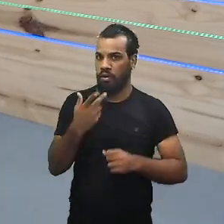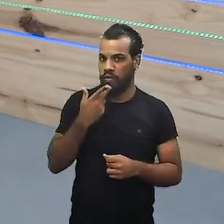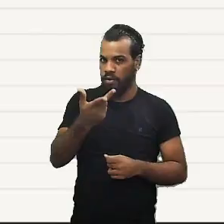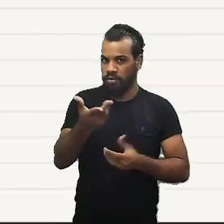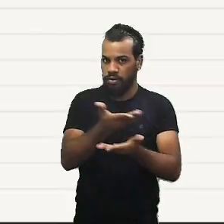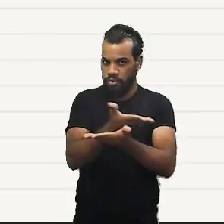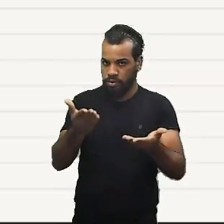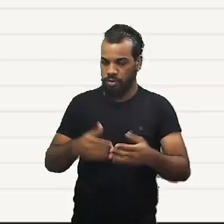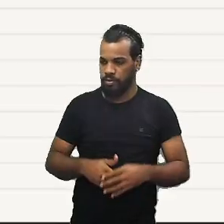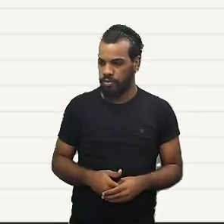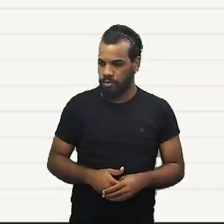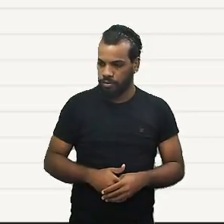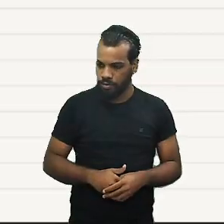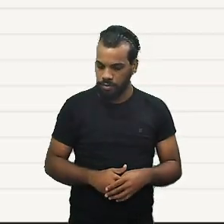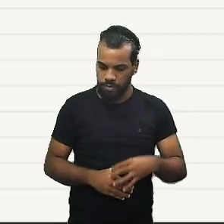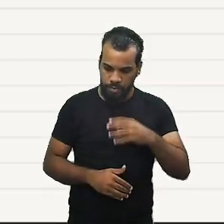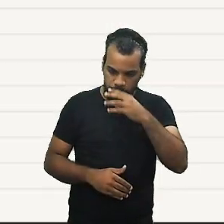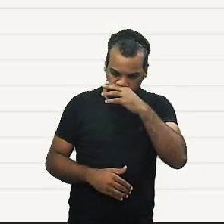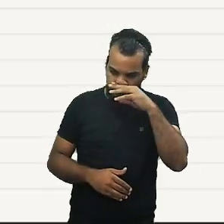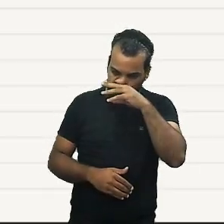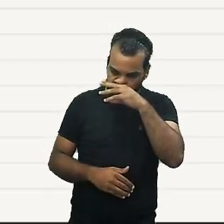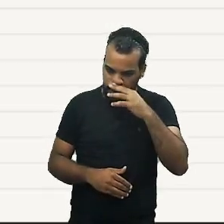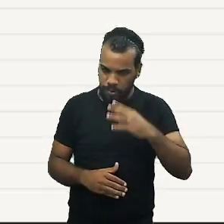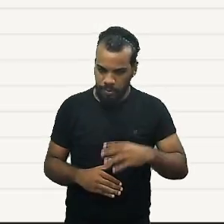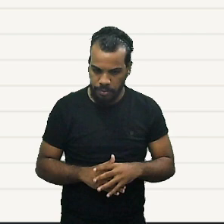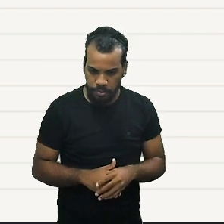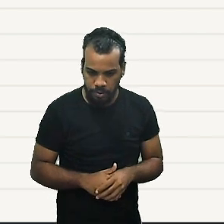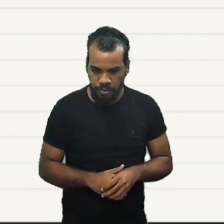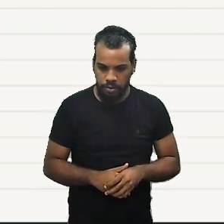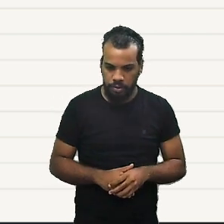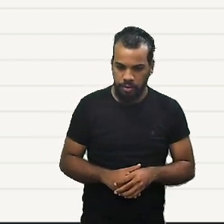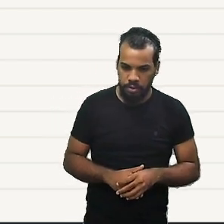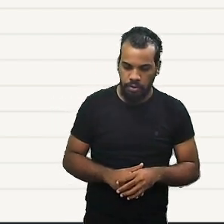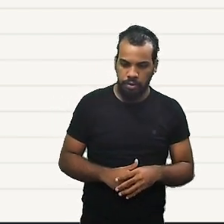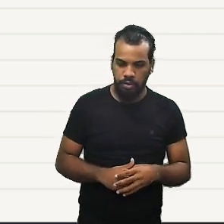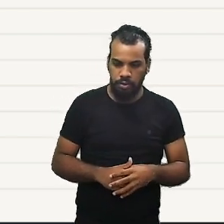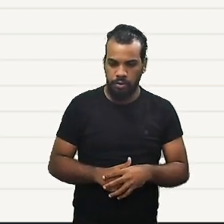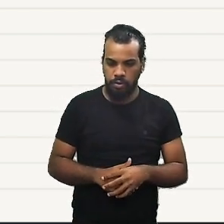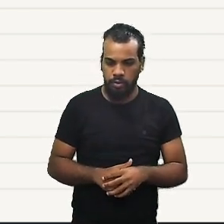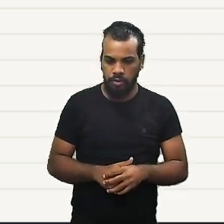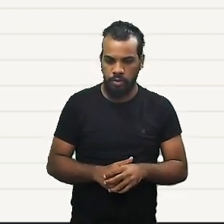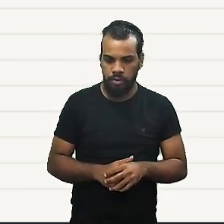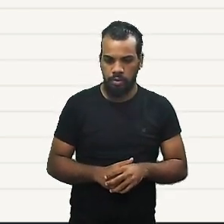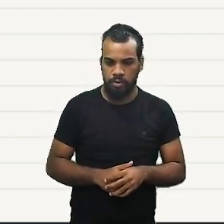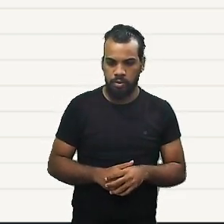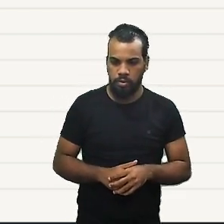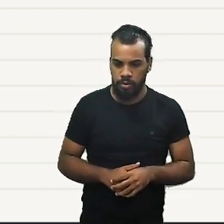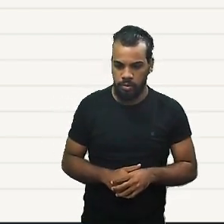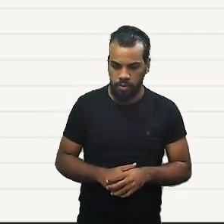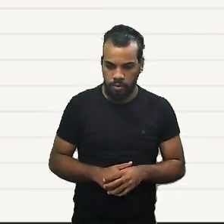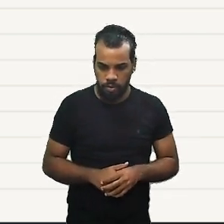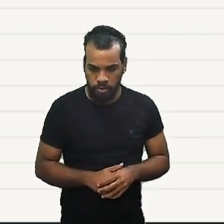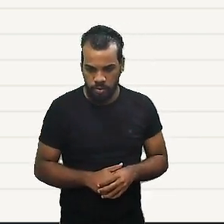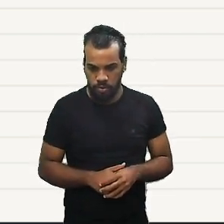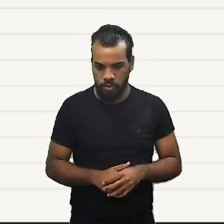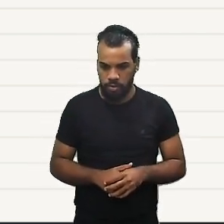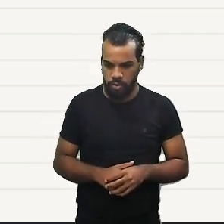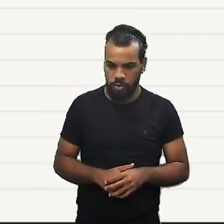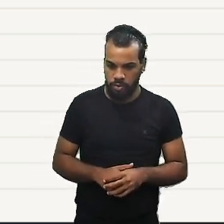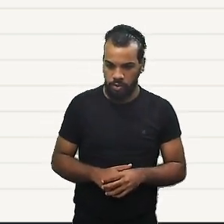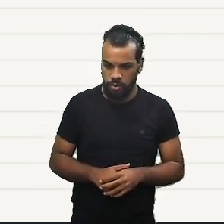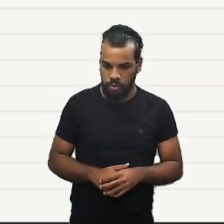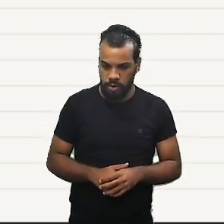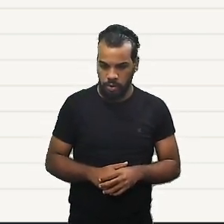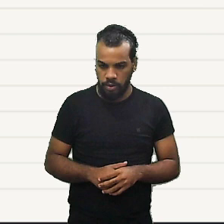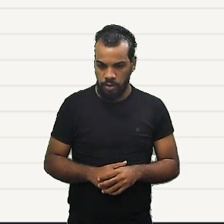vocês. Betão, bota no quadro aí, por favor. Aí a gente vai ter assim, ó. Nessa teoria heterotrófica, a gente tem assim, segundo